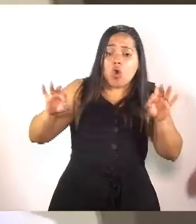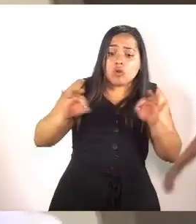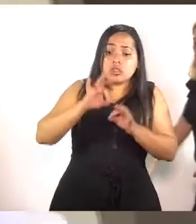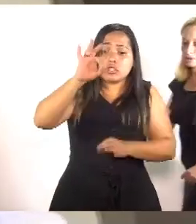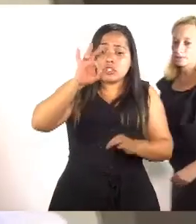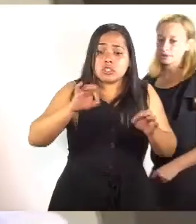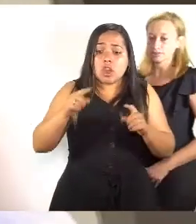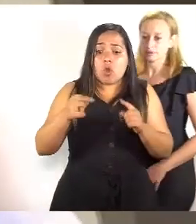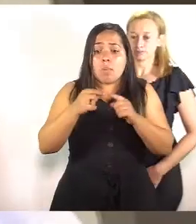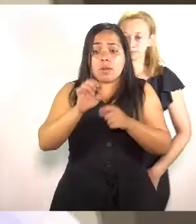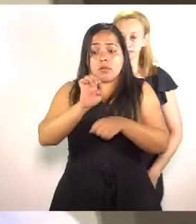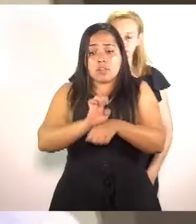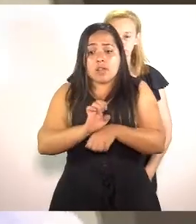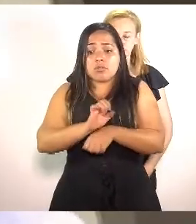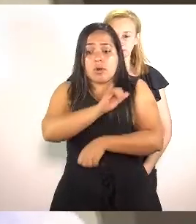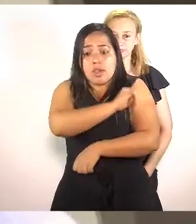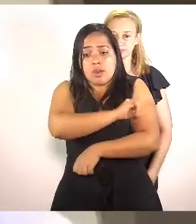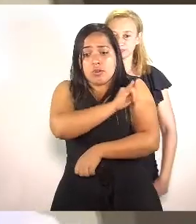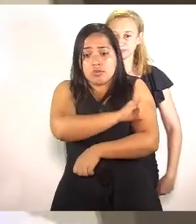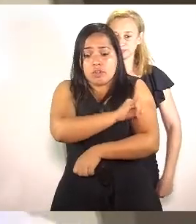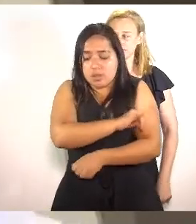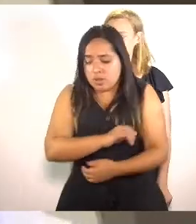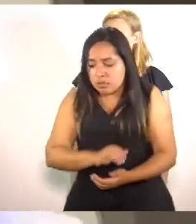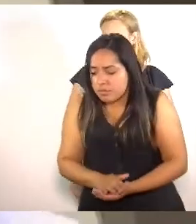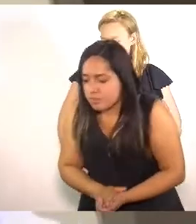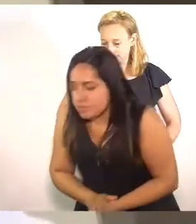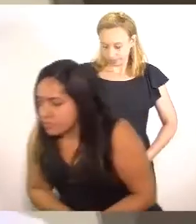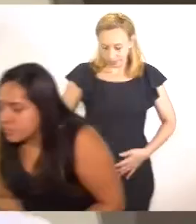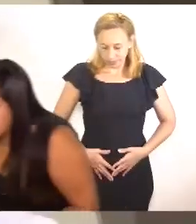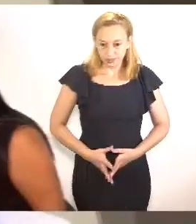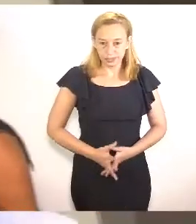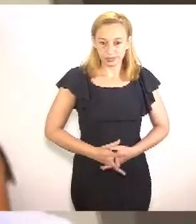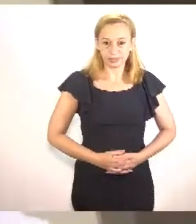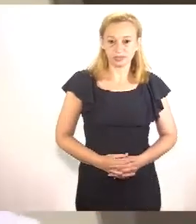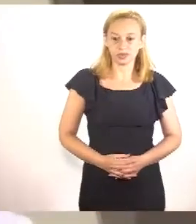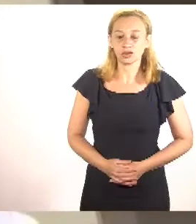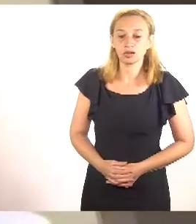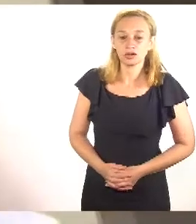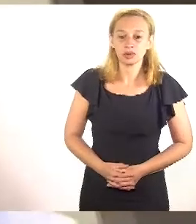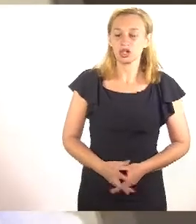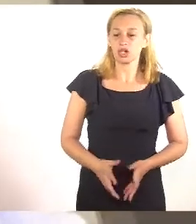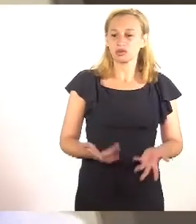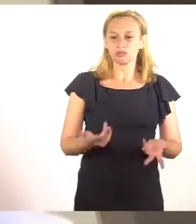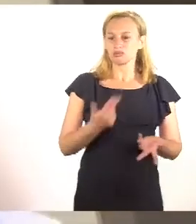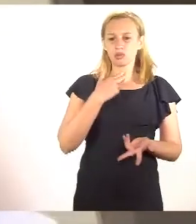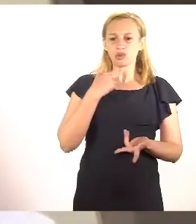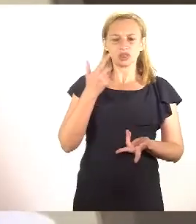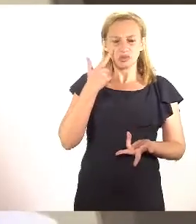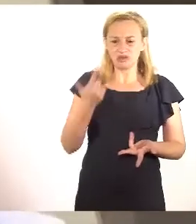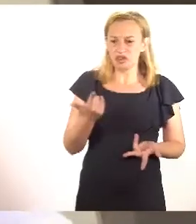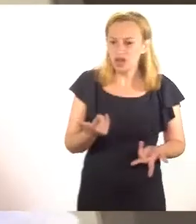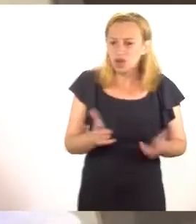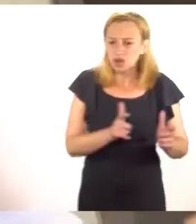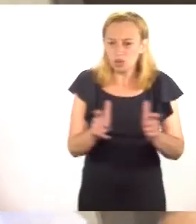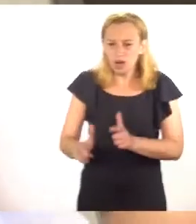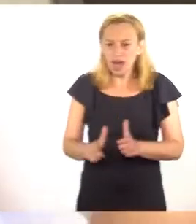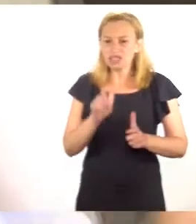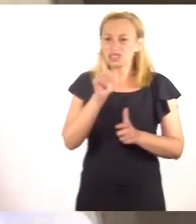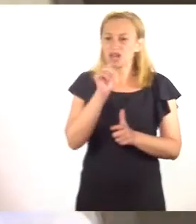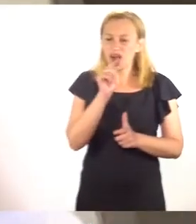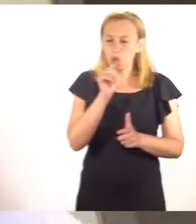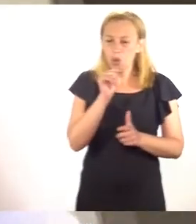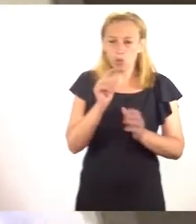do Rio de Janeiro. Então, nós não podemos mais chegar em Saracuru não ter água, Primavera não ter água, Canguru não ter água,